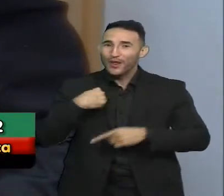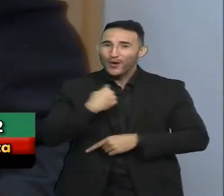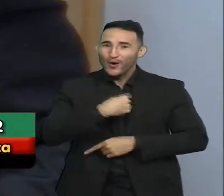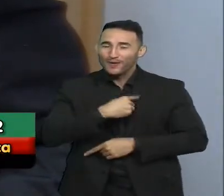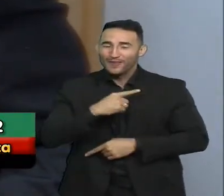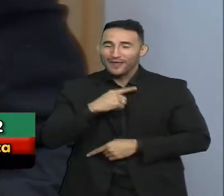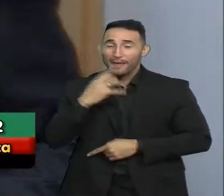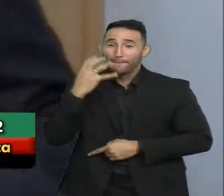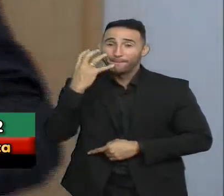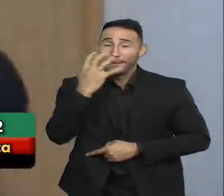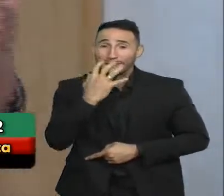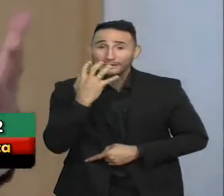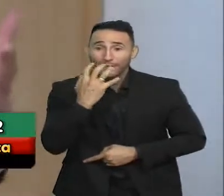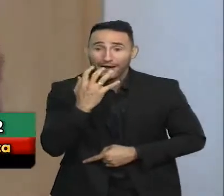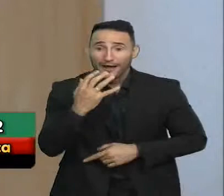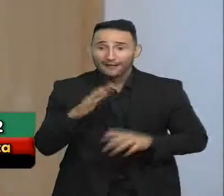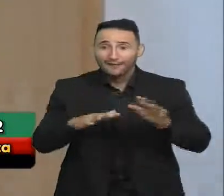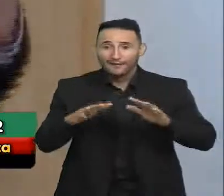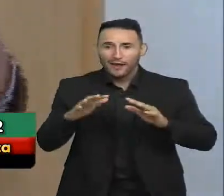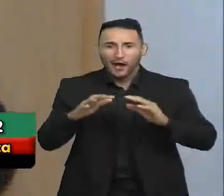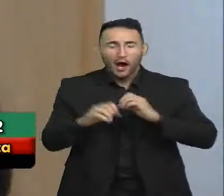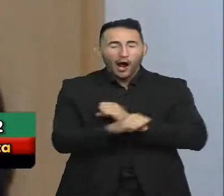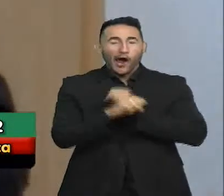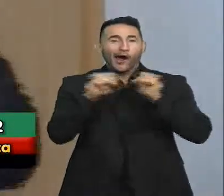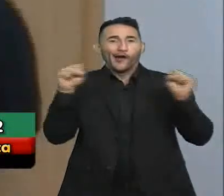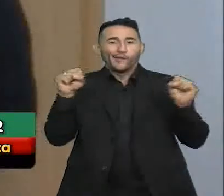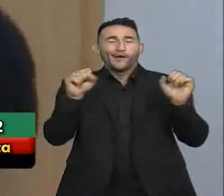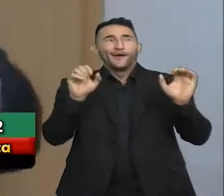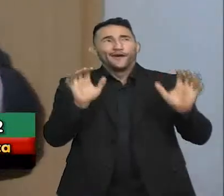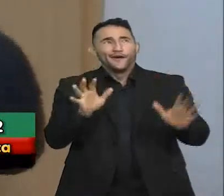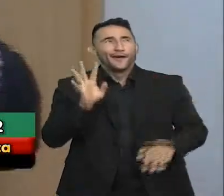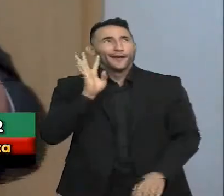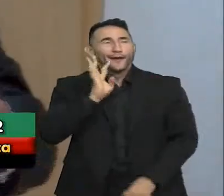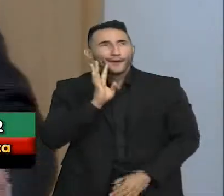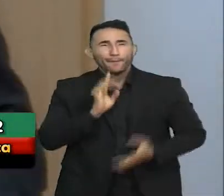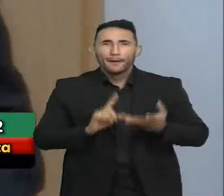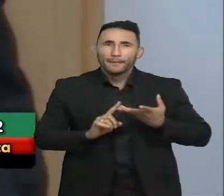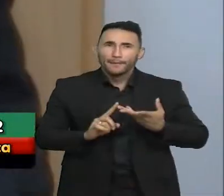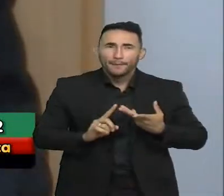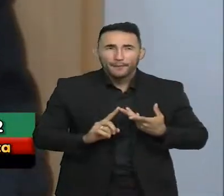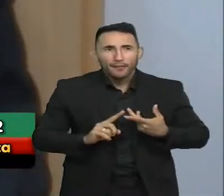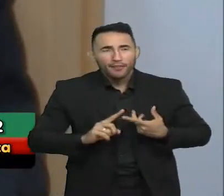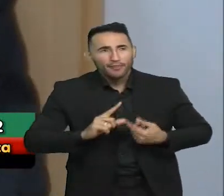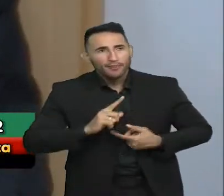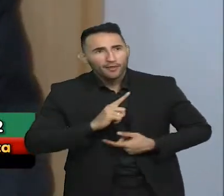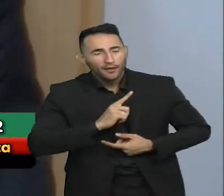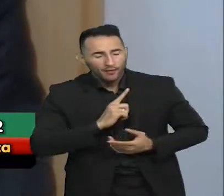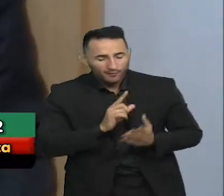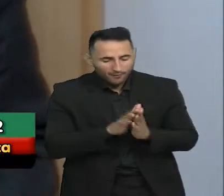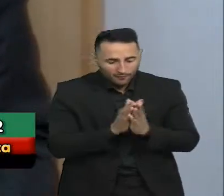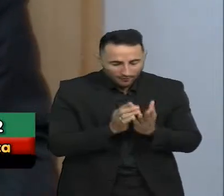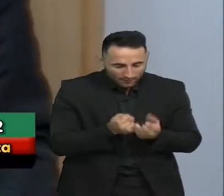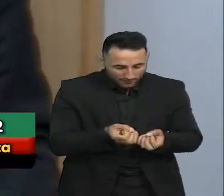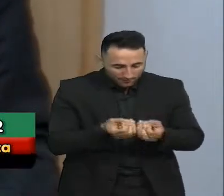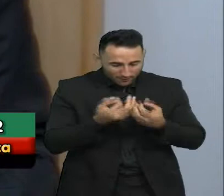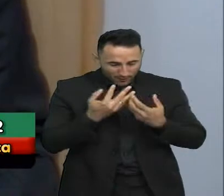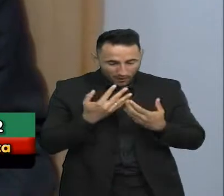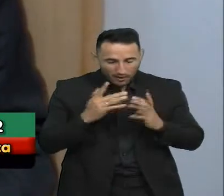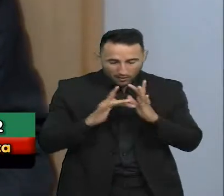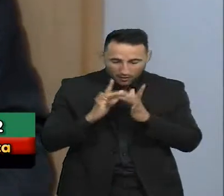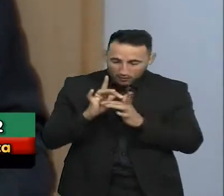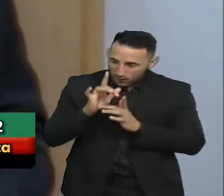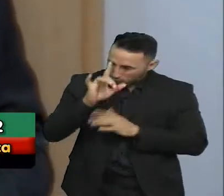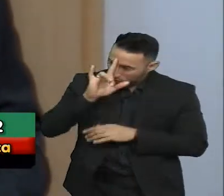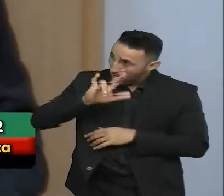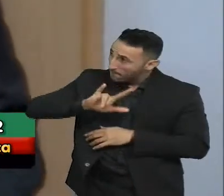É difícil quando eu acordo. Às vezes, quando eu acordo de manhã, eu falo, puxa, legal, eu tenho isso aqui, eu tenho os mandamentos. Puxa vida, que legal. Amar a Deus e amar ao